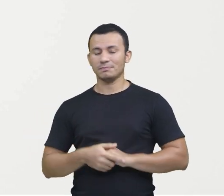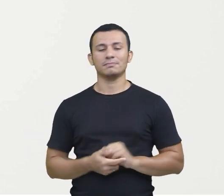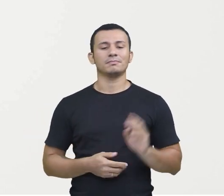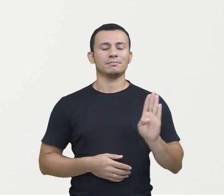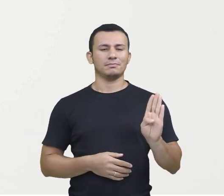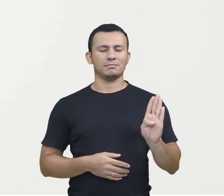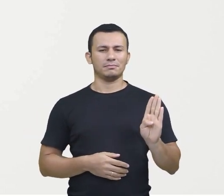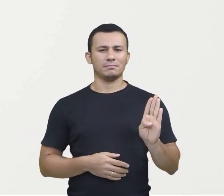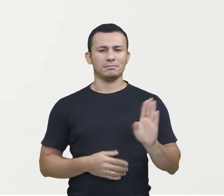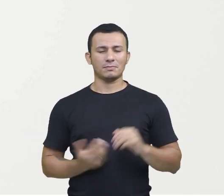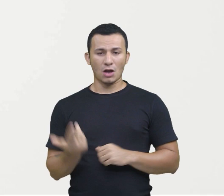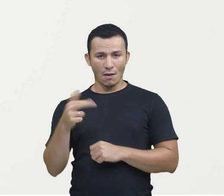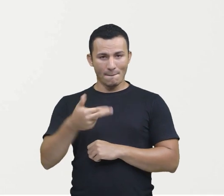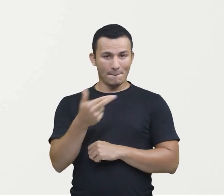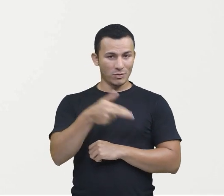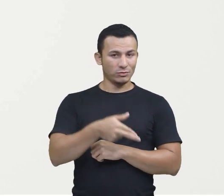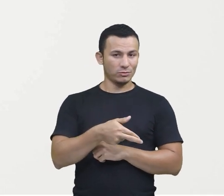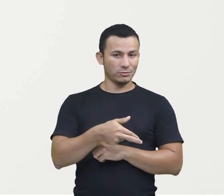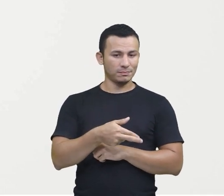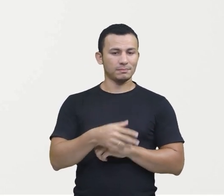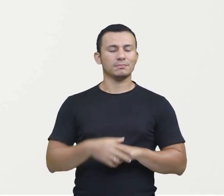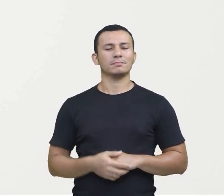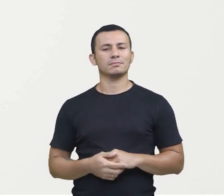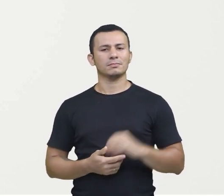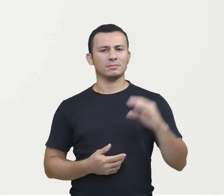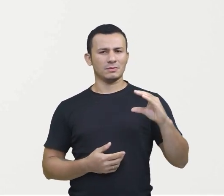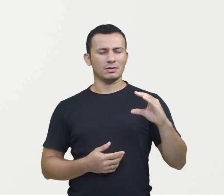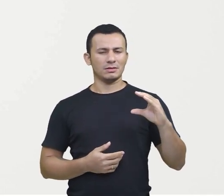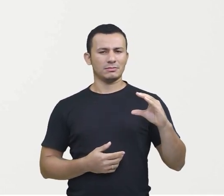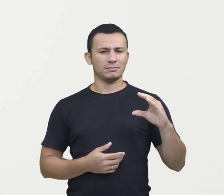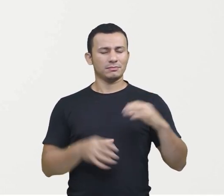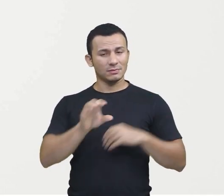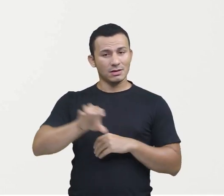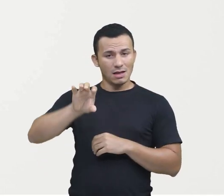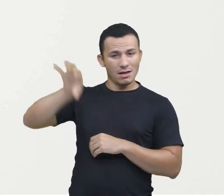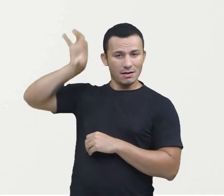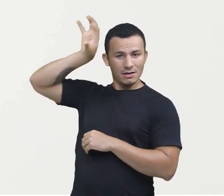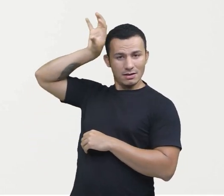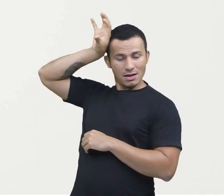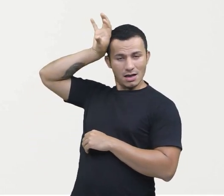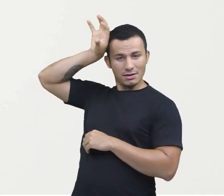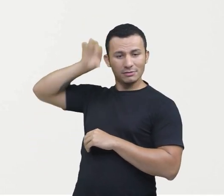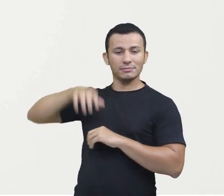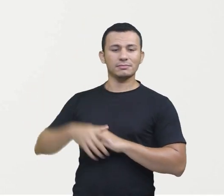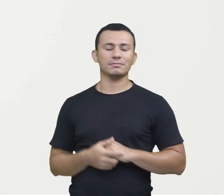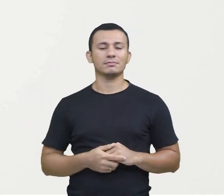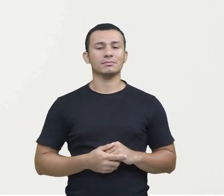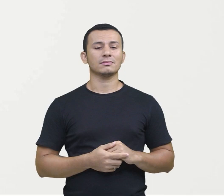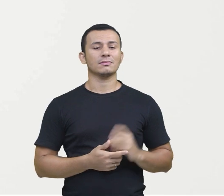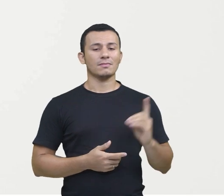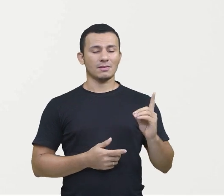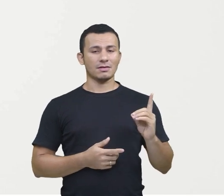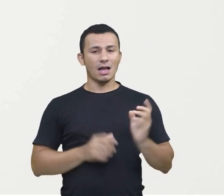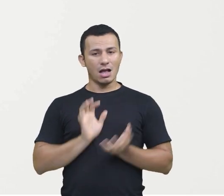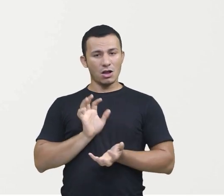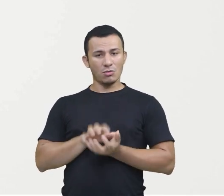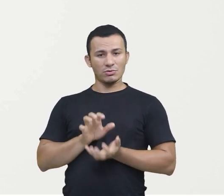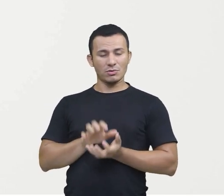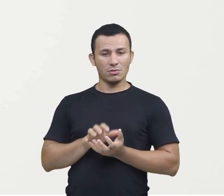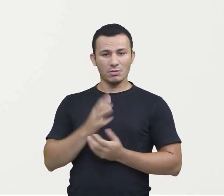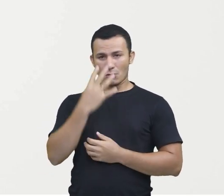Opção B, o Boto. Opção C, Iara. Ou opção D,